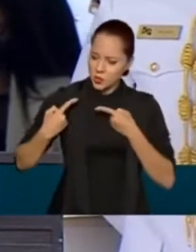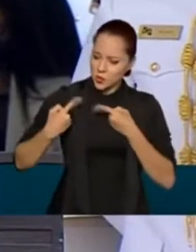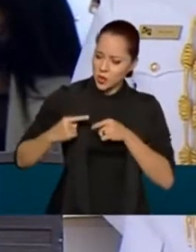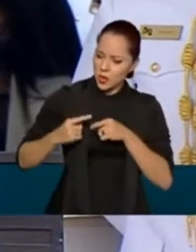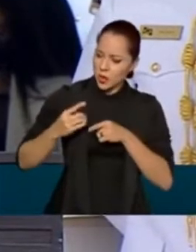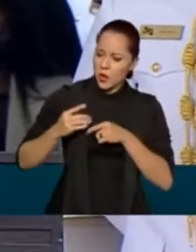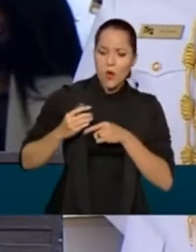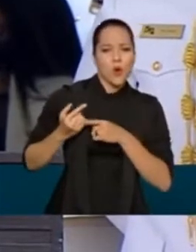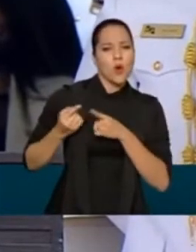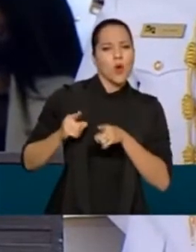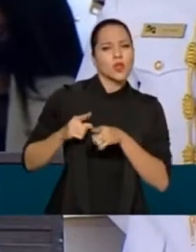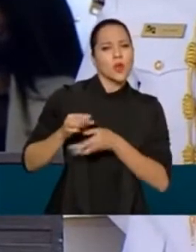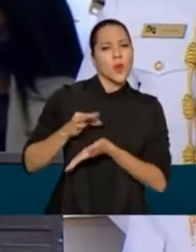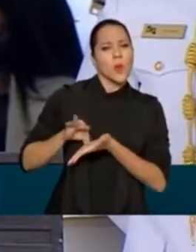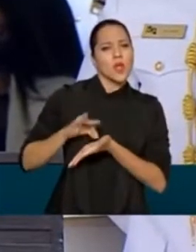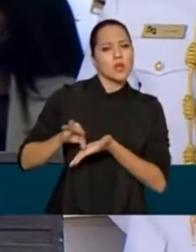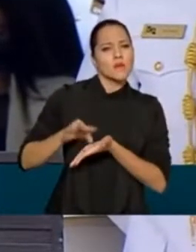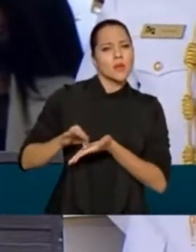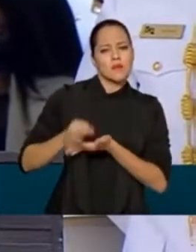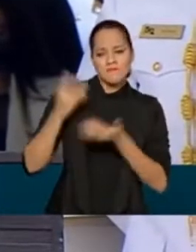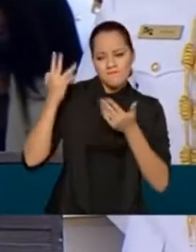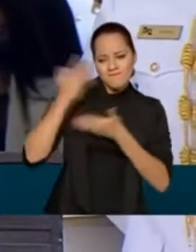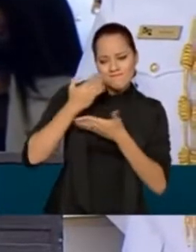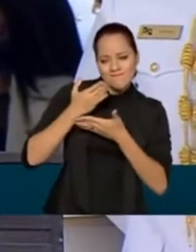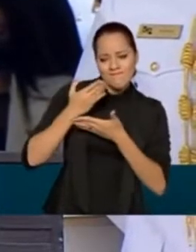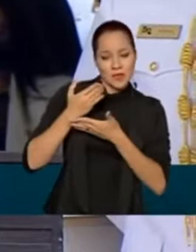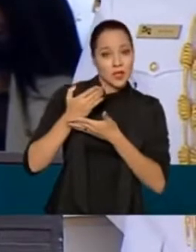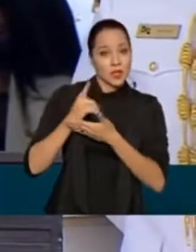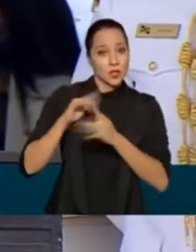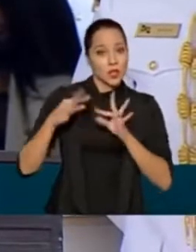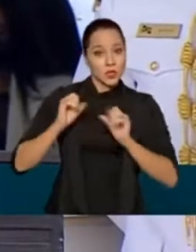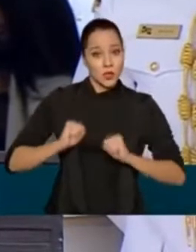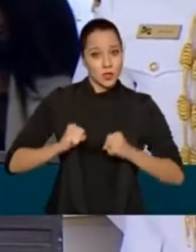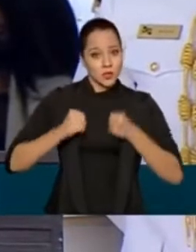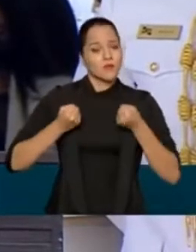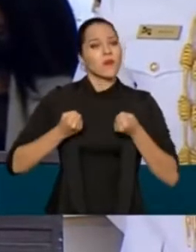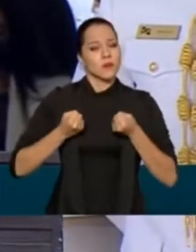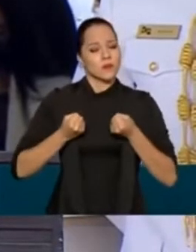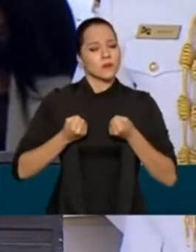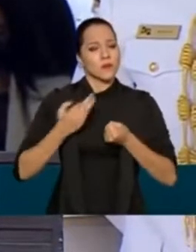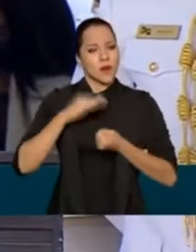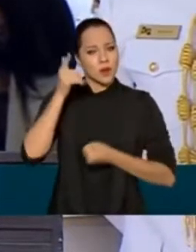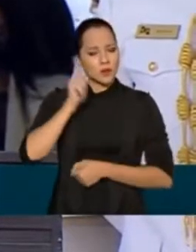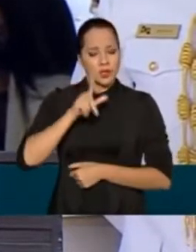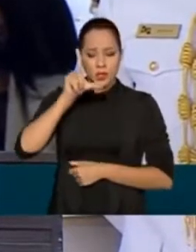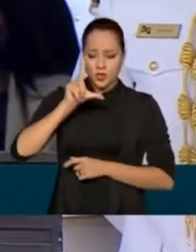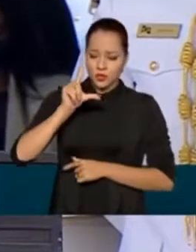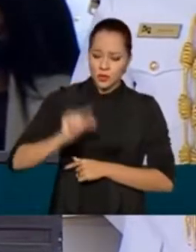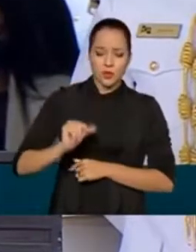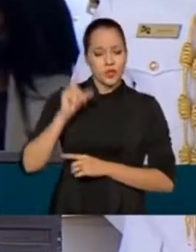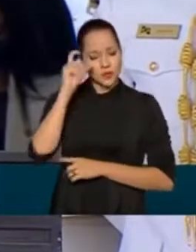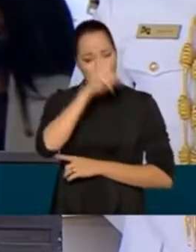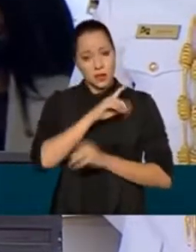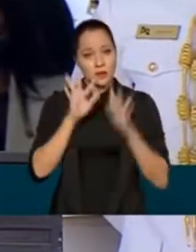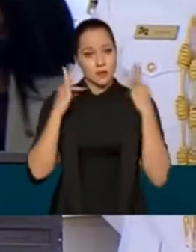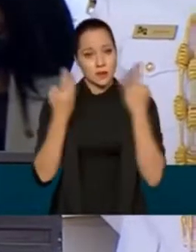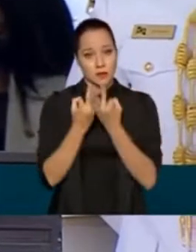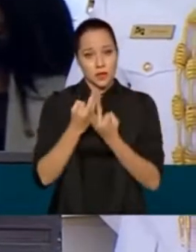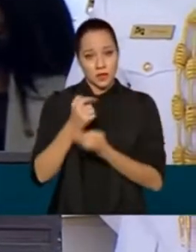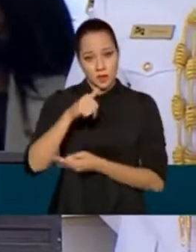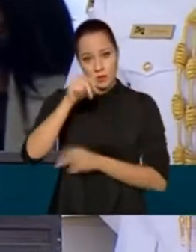inimigo invisível, que destrói vidas, todos os nossos esforços vêm sendo feitos para amenizar as dificuldades das famílias